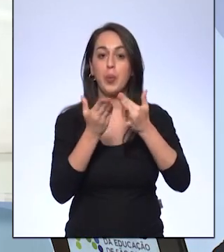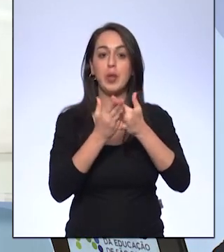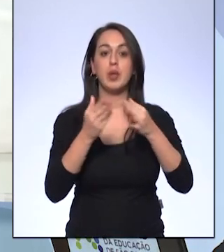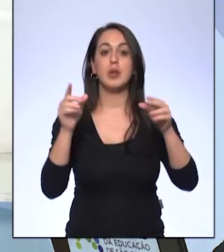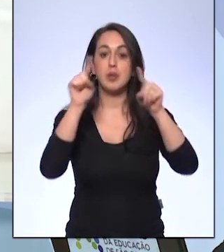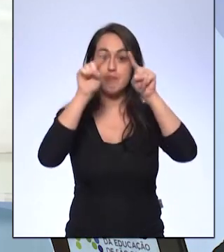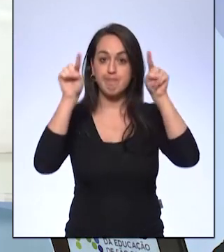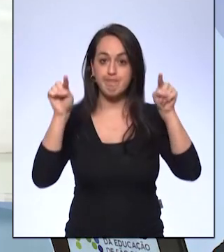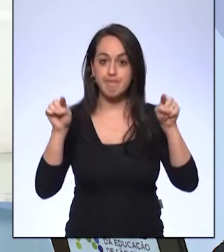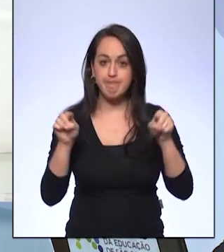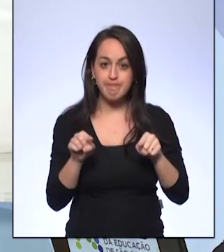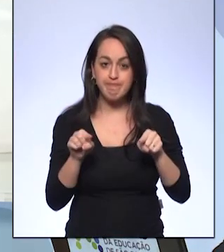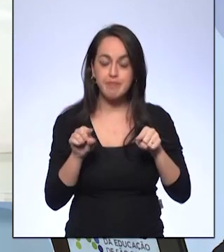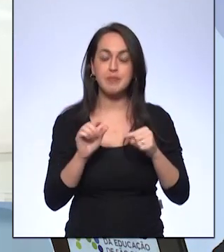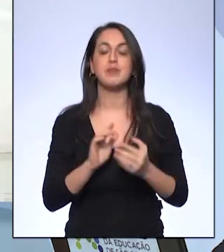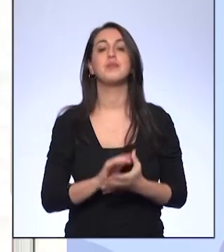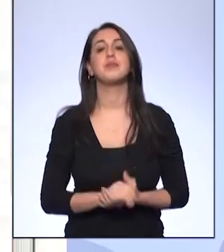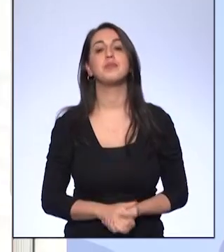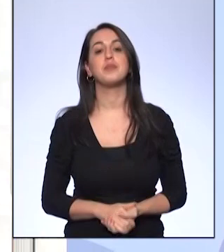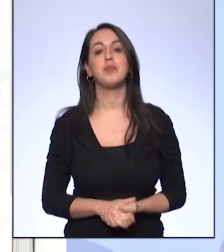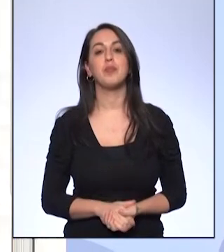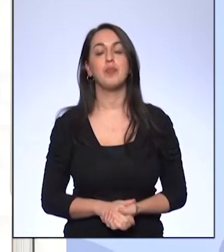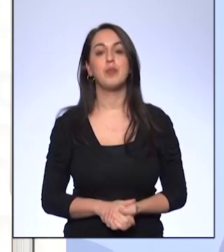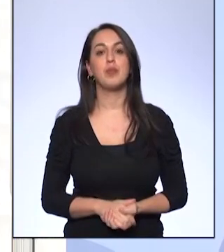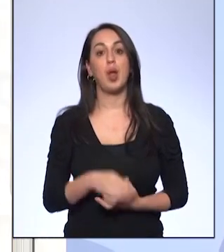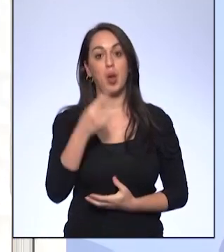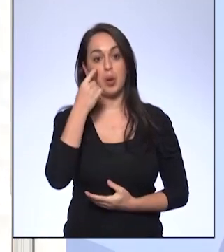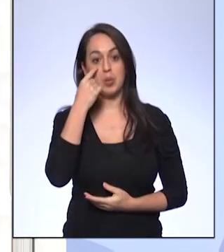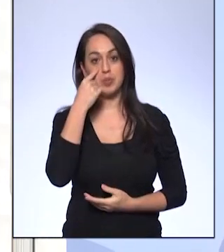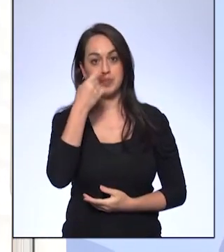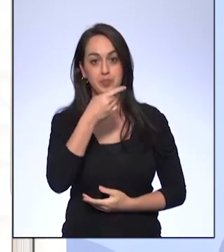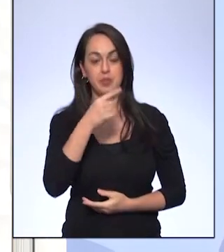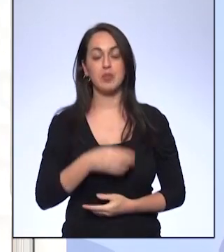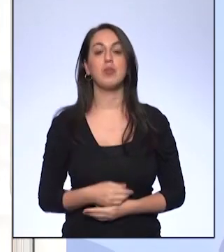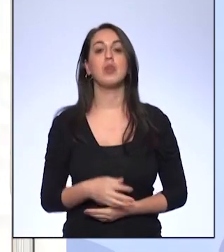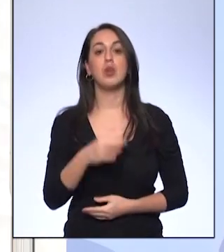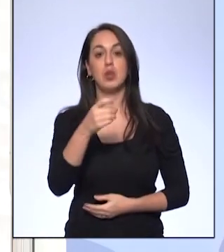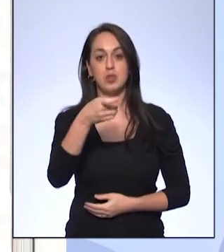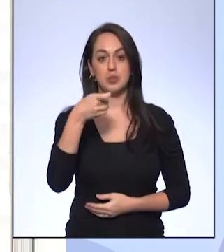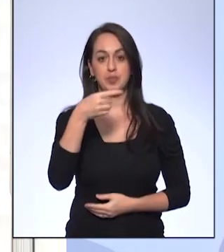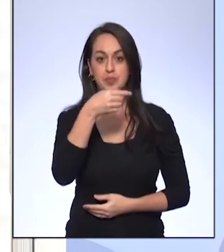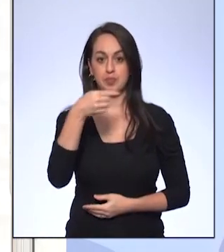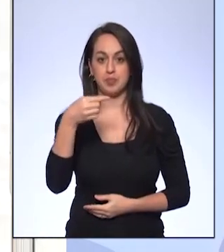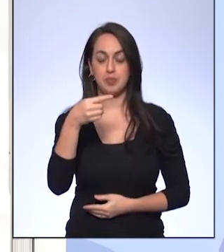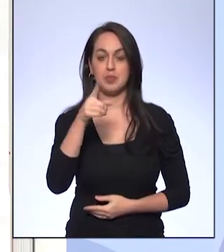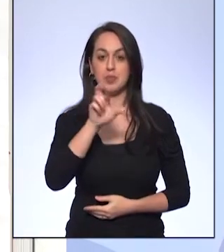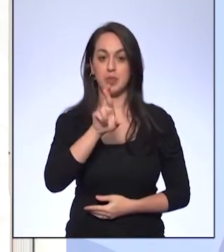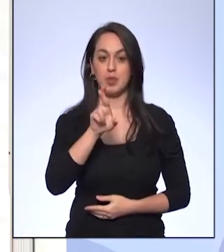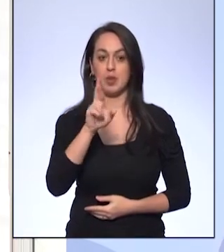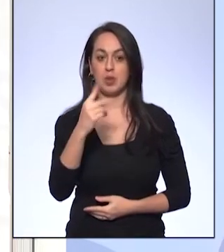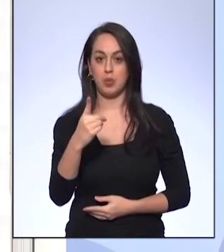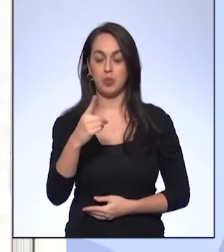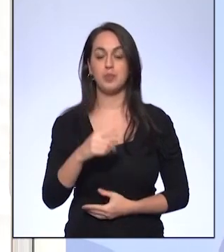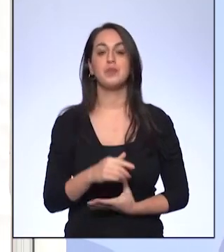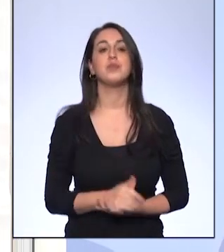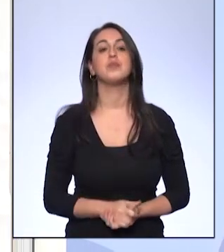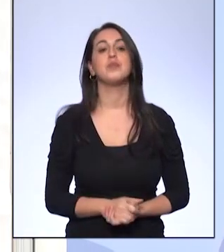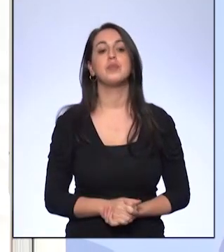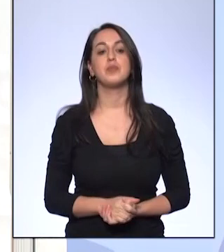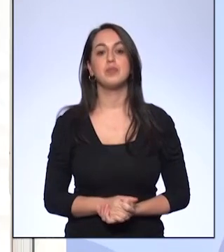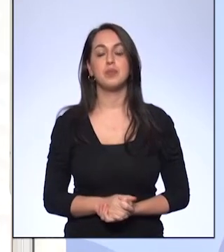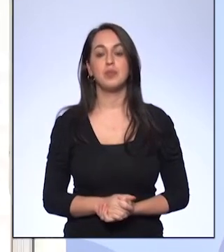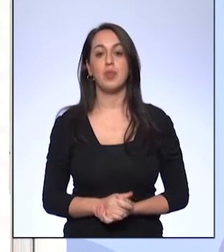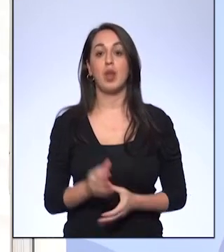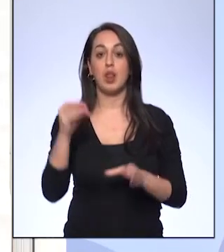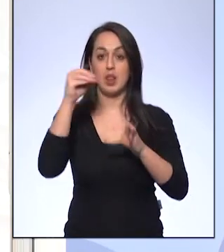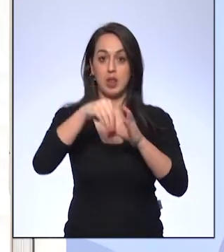fazer joguinho de sinal. Então, aqui, eu vou ficar com x menos R1 é negativo, vai